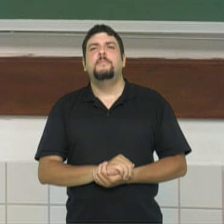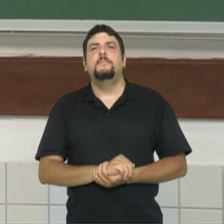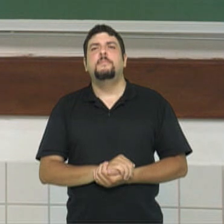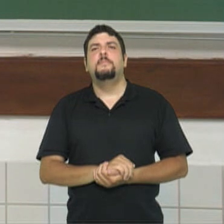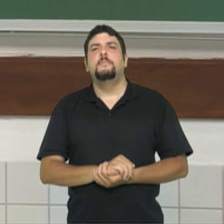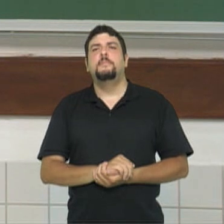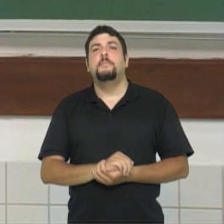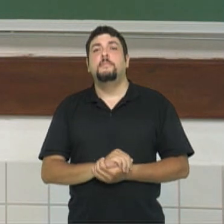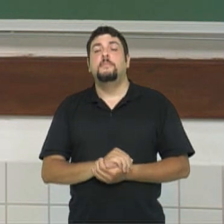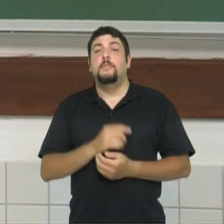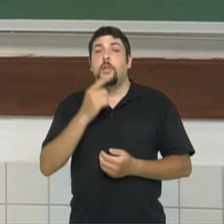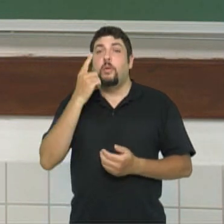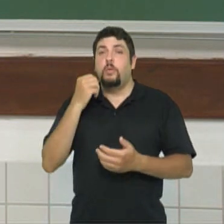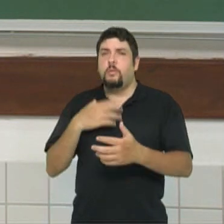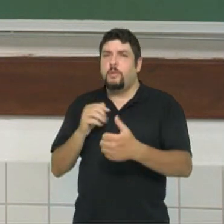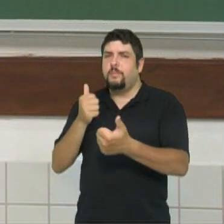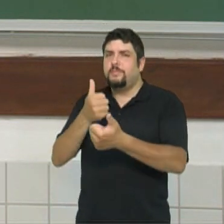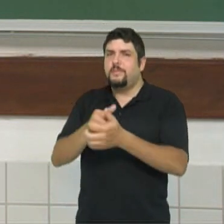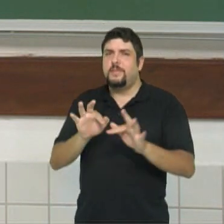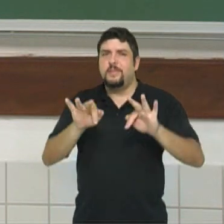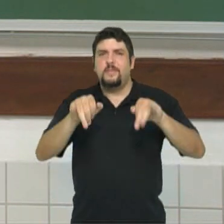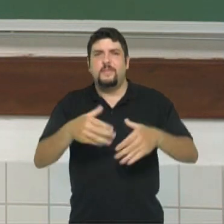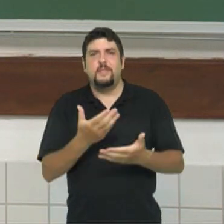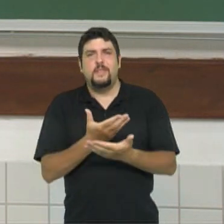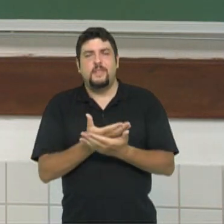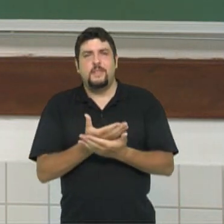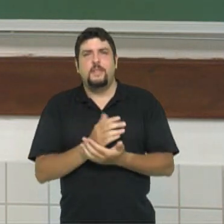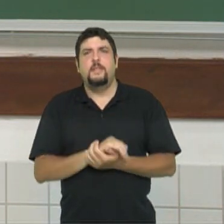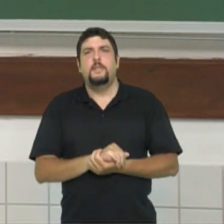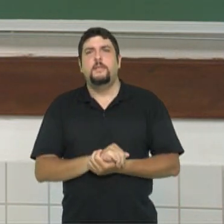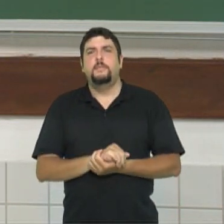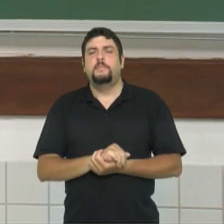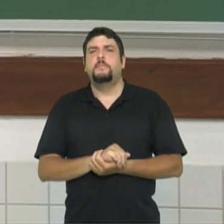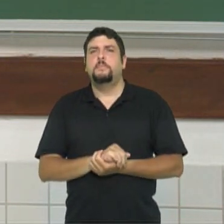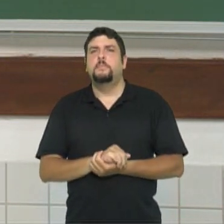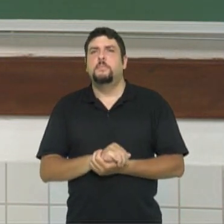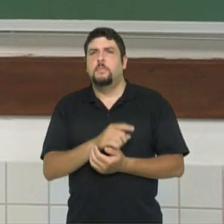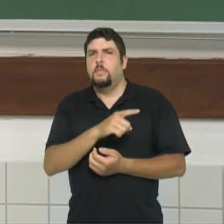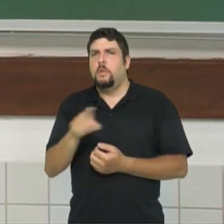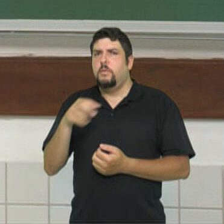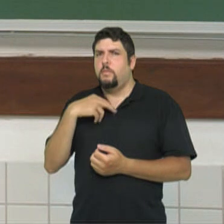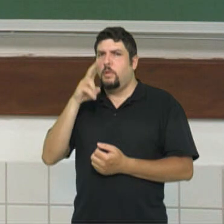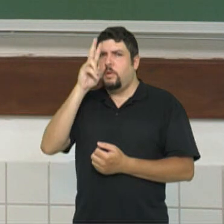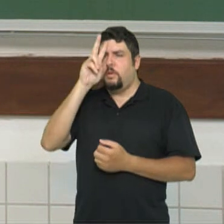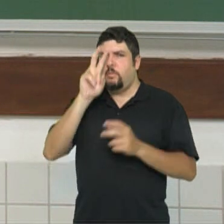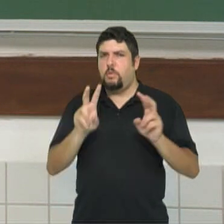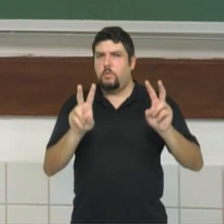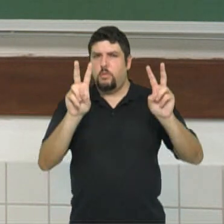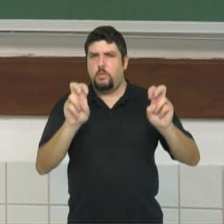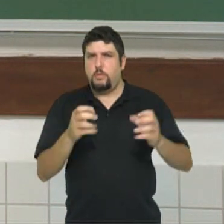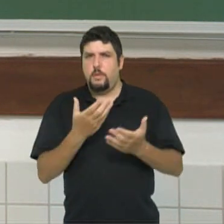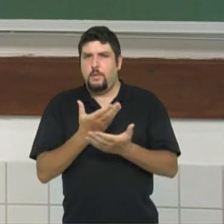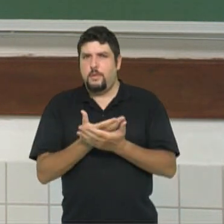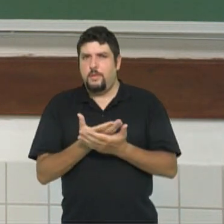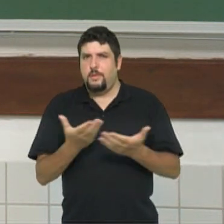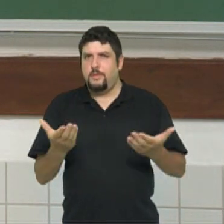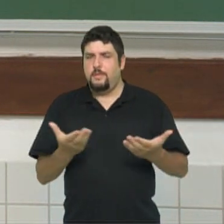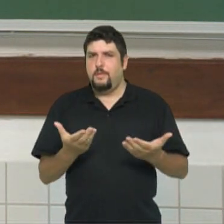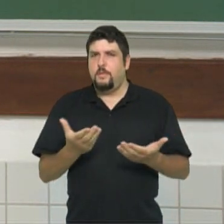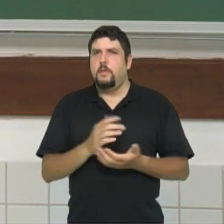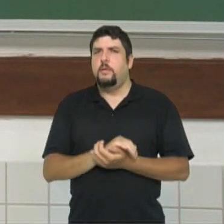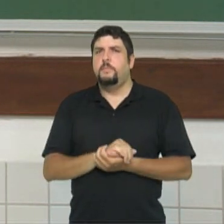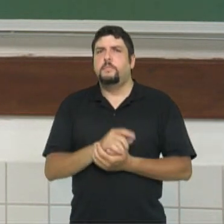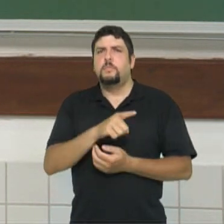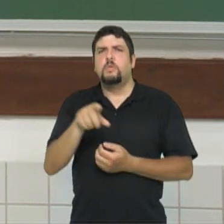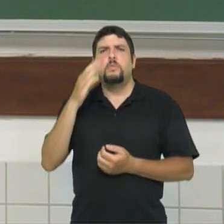Olha só, já chegamos ao final da nossa aula. Pessoal, vocês lembram qual foi o tema da nossa aula de hoje? Aliás,